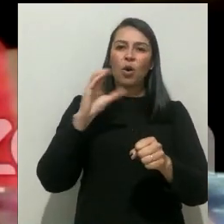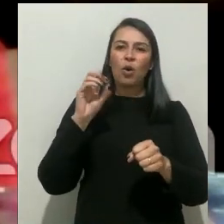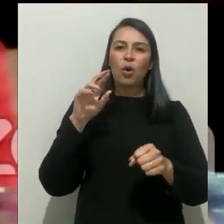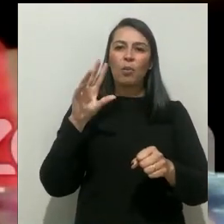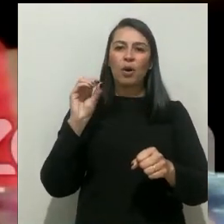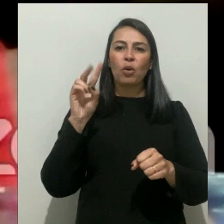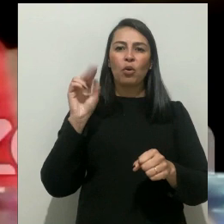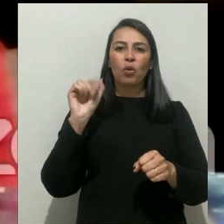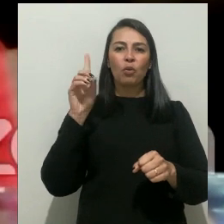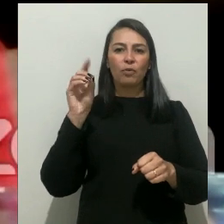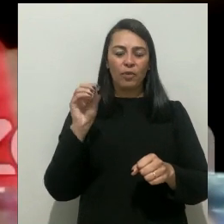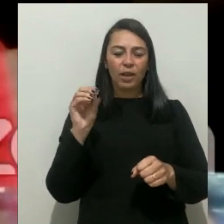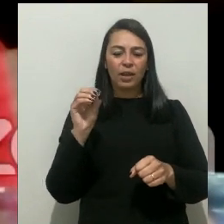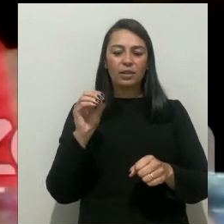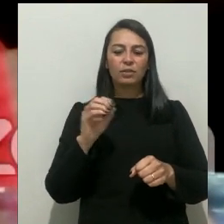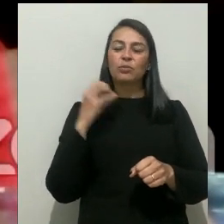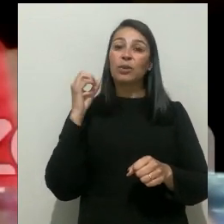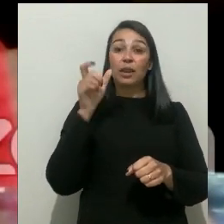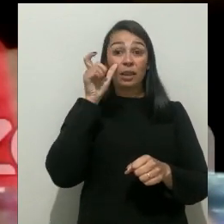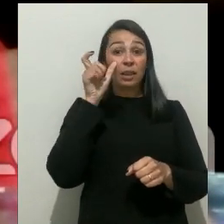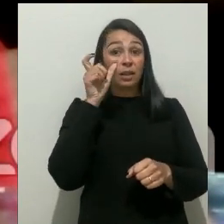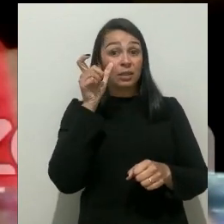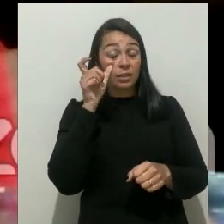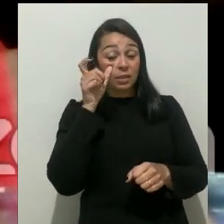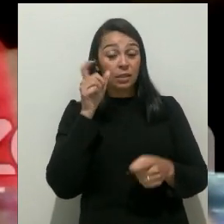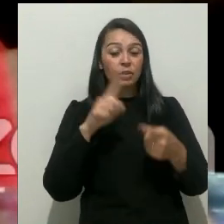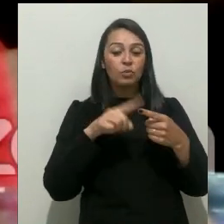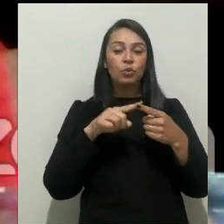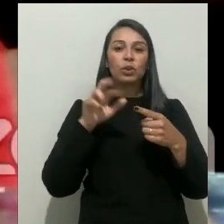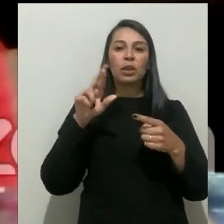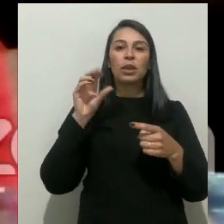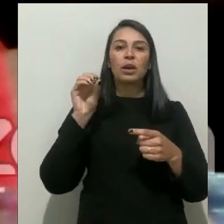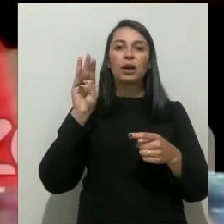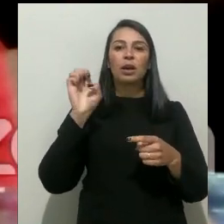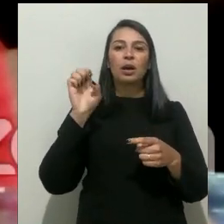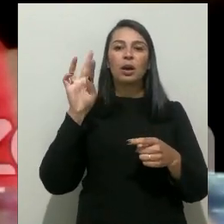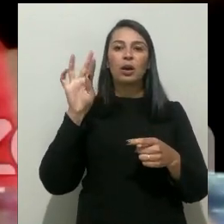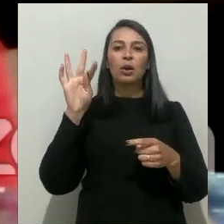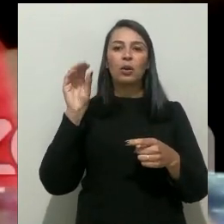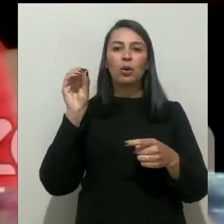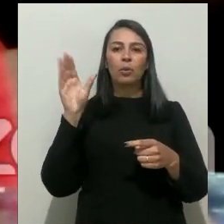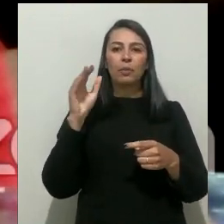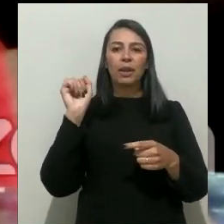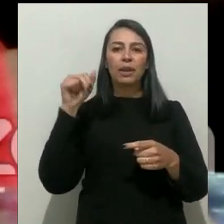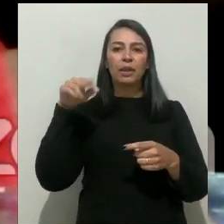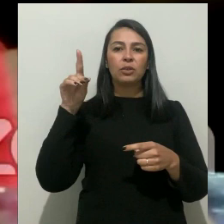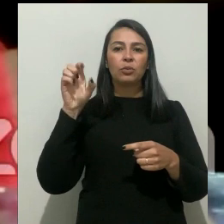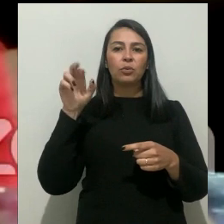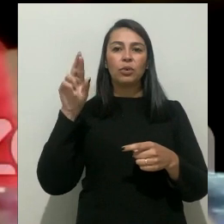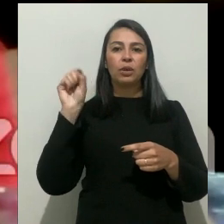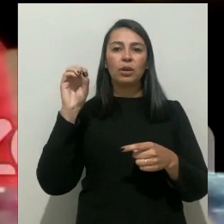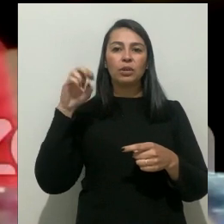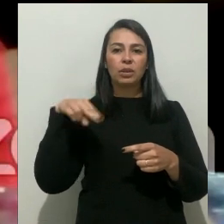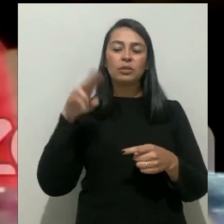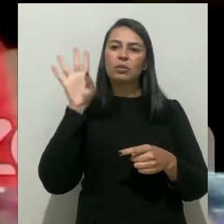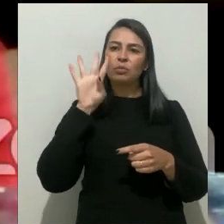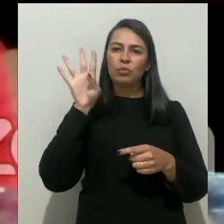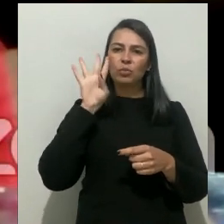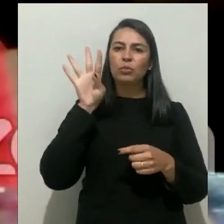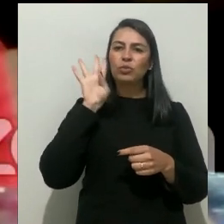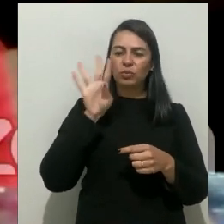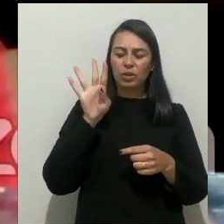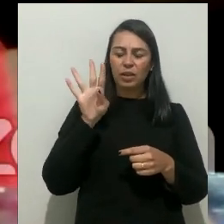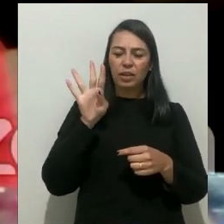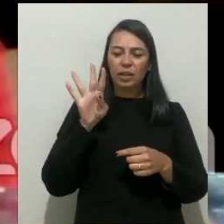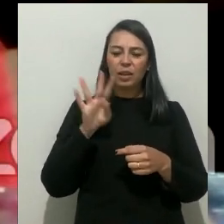uma situação muito interessante, que o prefácio do Roberto Anderson, do livro, é muito legal, assim, né? É um parceiro meu